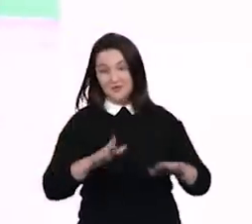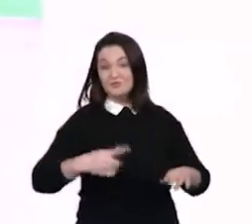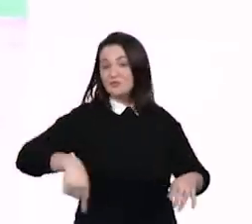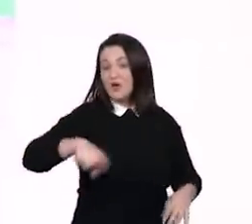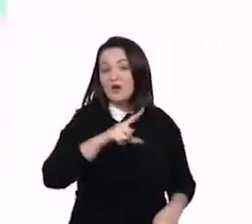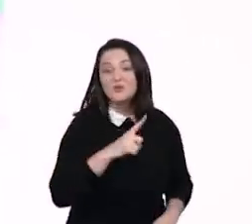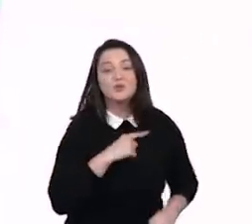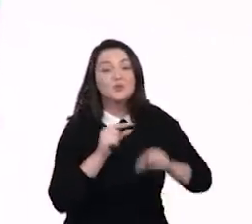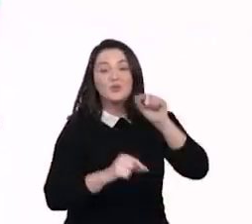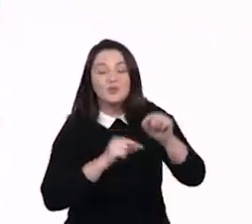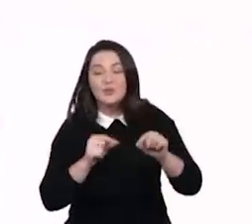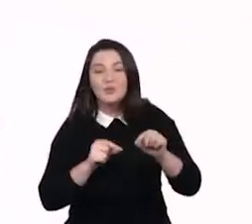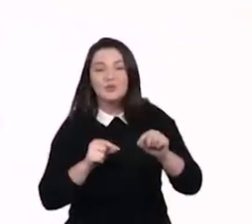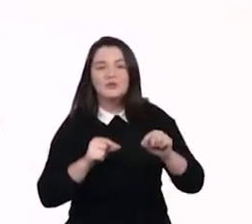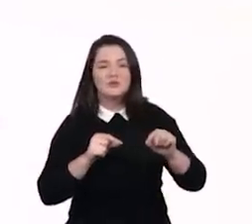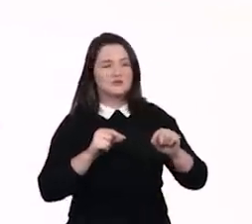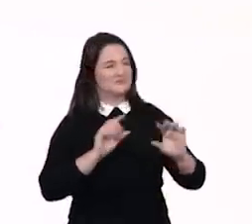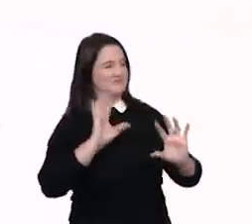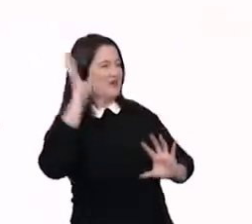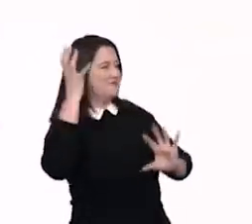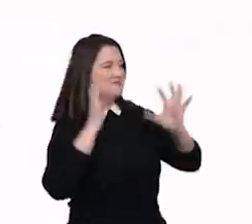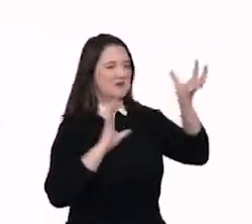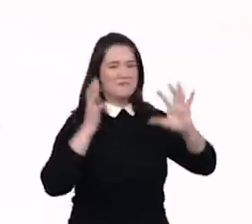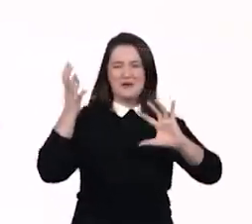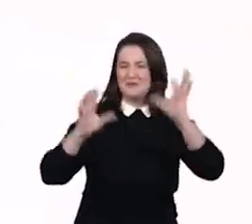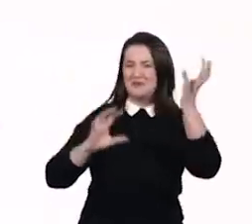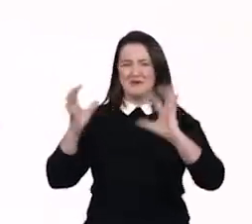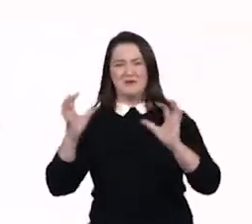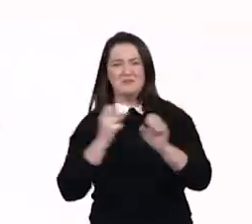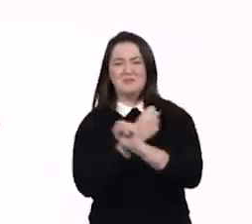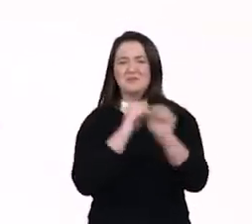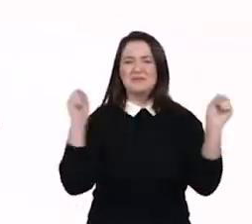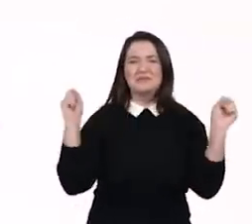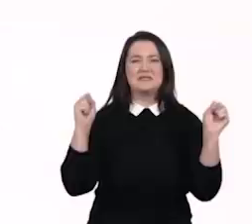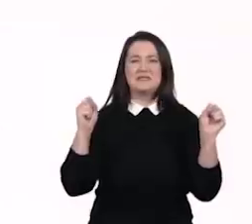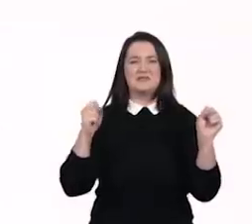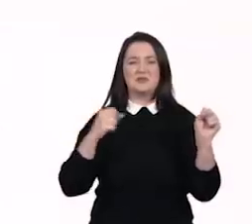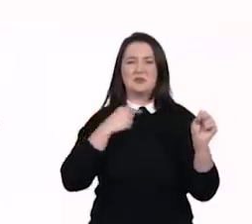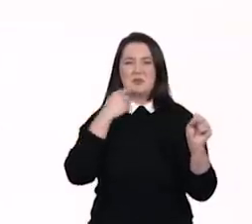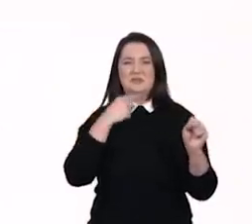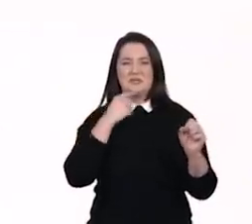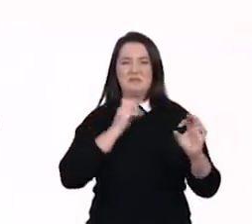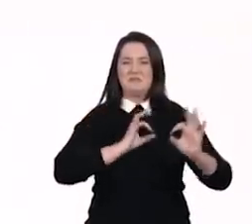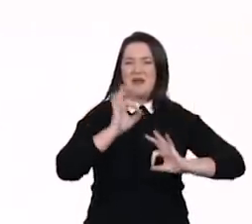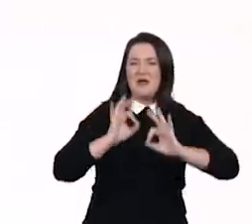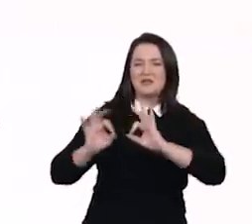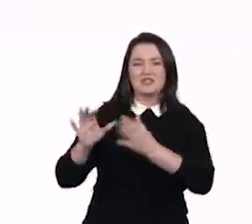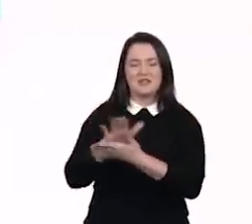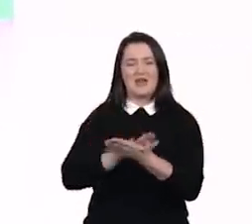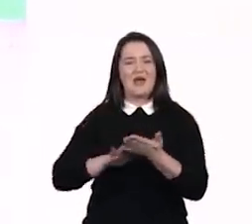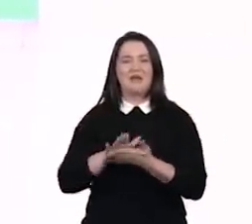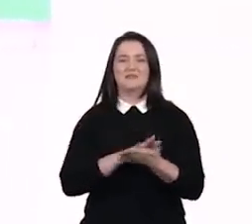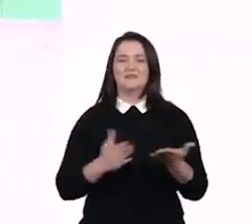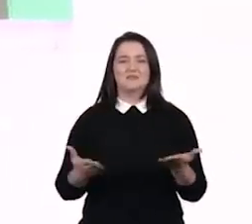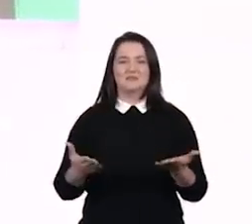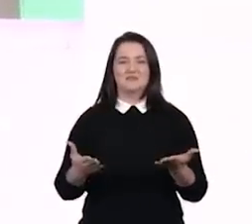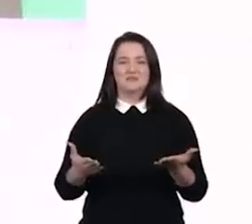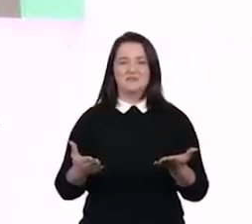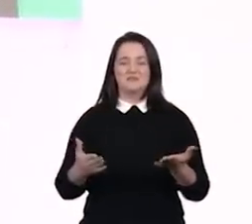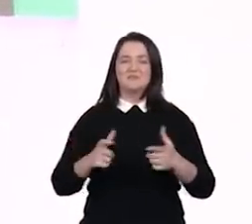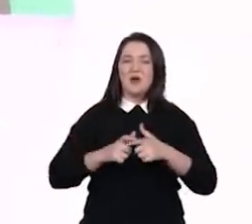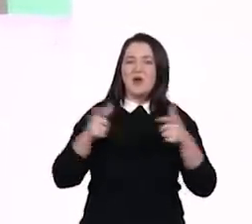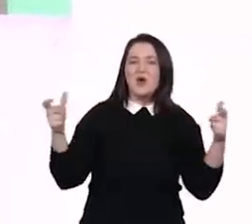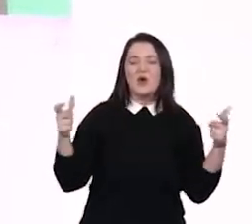em circunstâncias que parecem serem maiores do que o que planejamos. Parecem ser maiores do que os sonhos, parecem